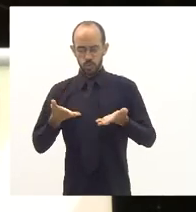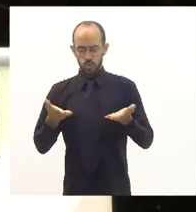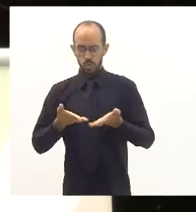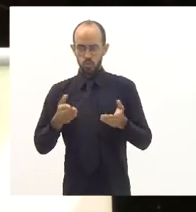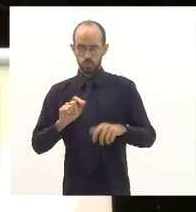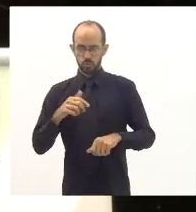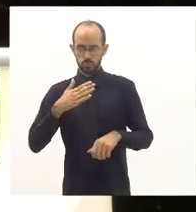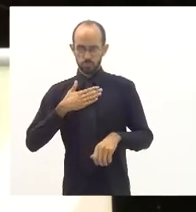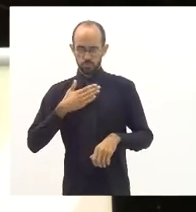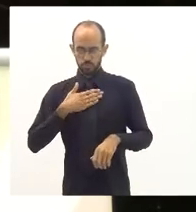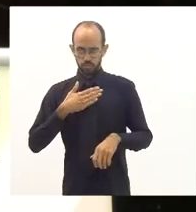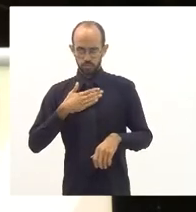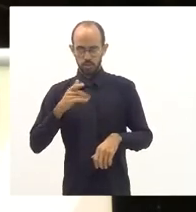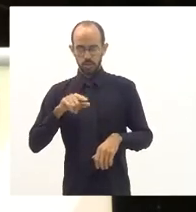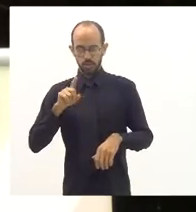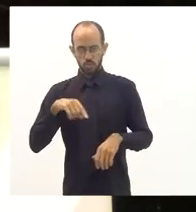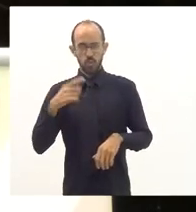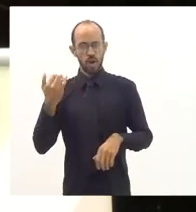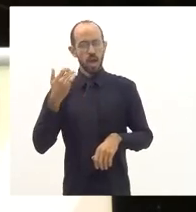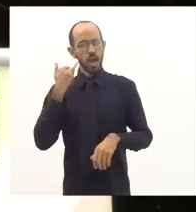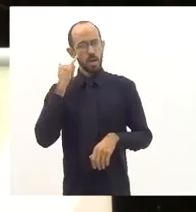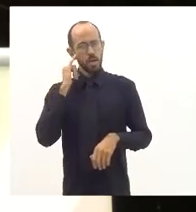ocupo. Eu acho importante